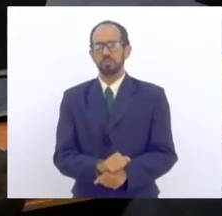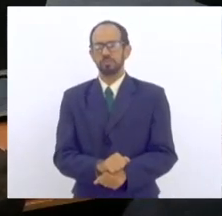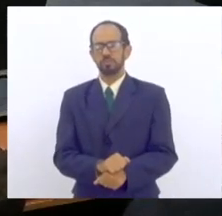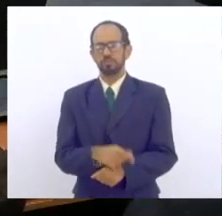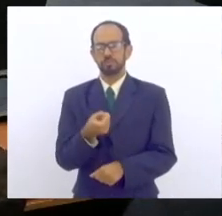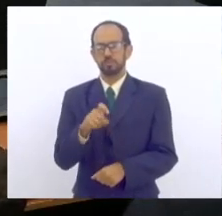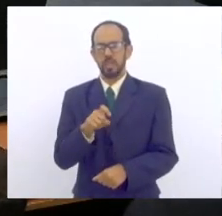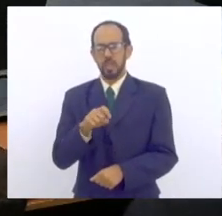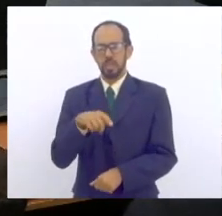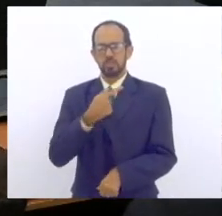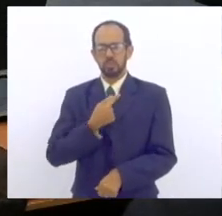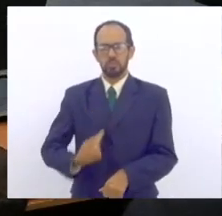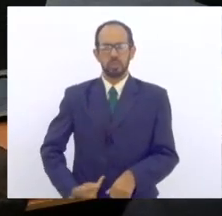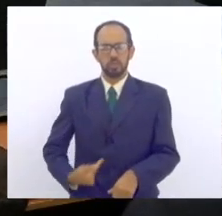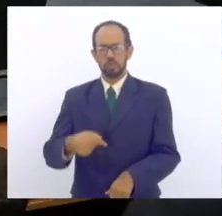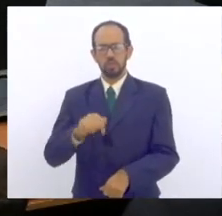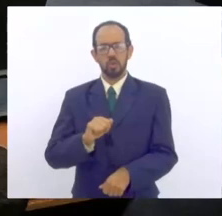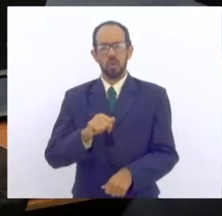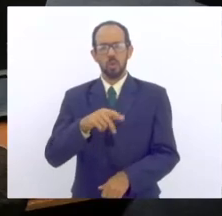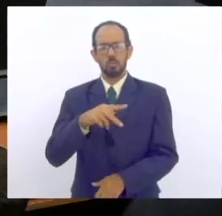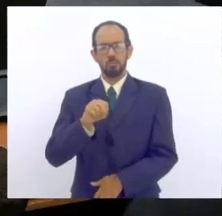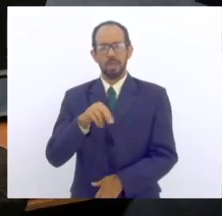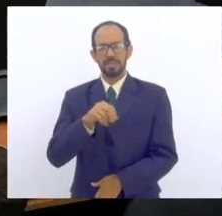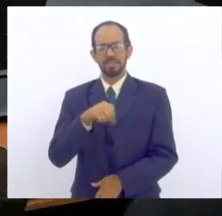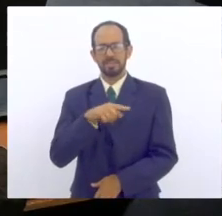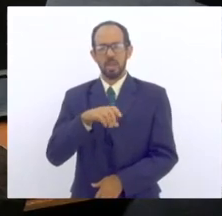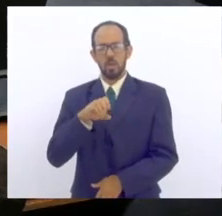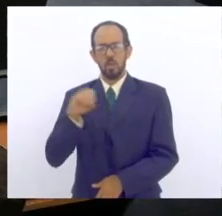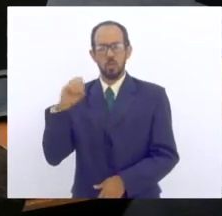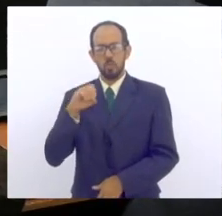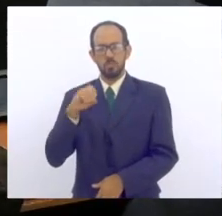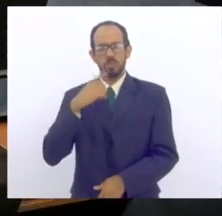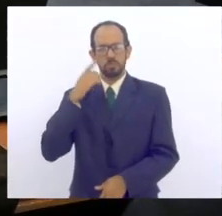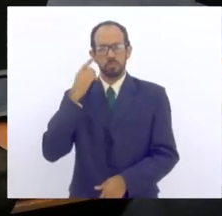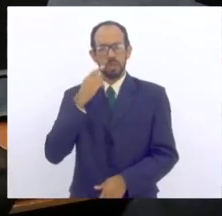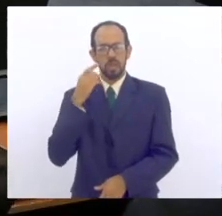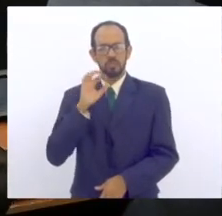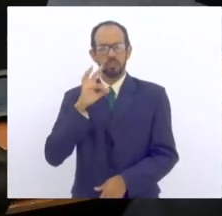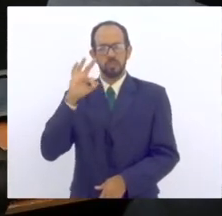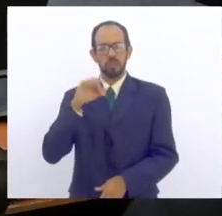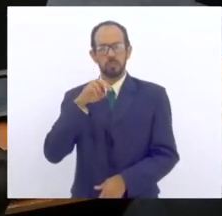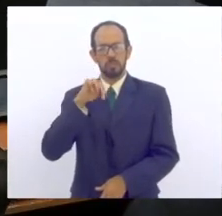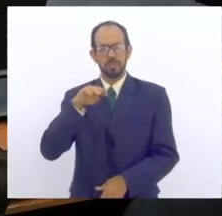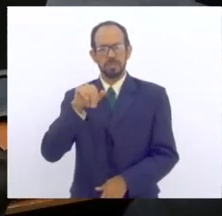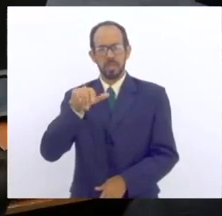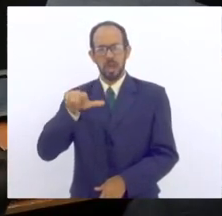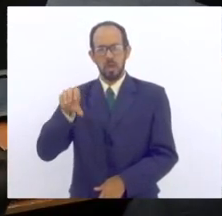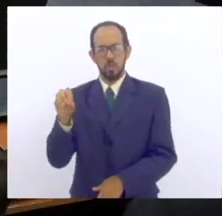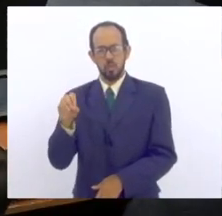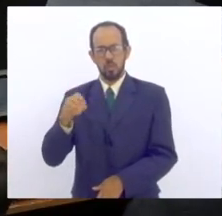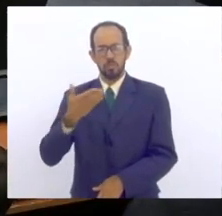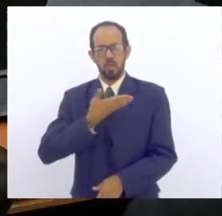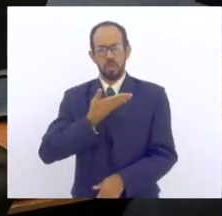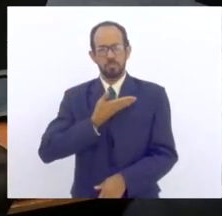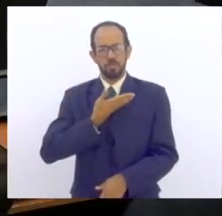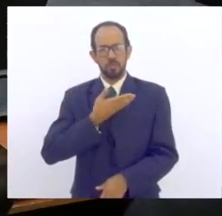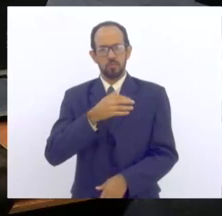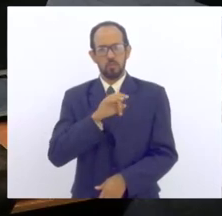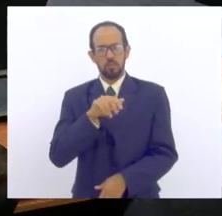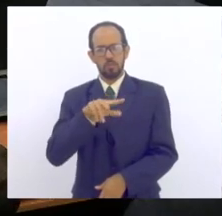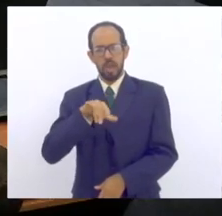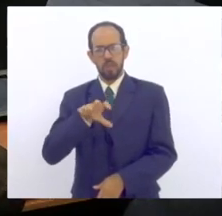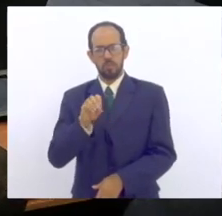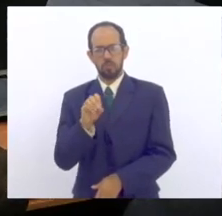ex-governador Luiz Fernando Pezão deputado federal Marcelo calero meu querido amigo Flávio Ville mandar